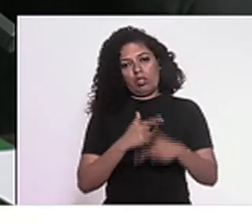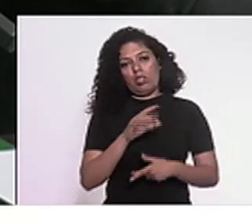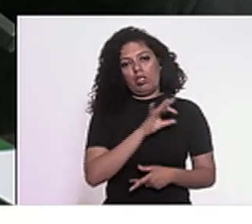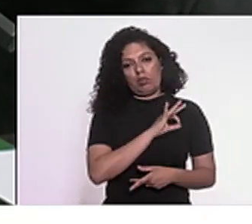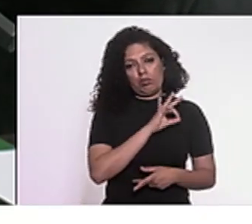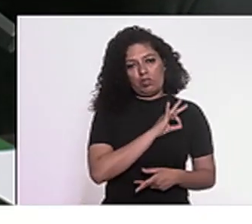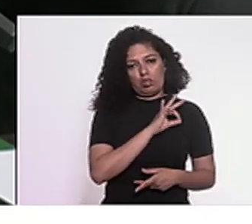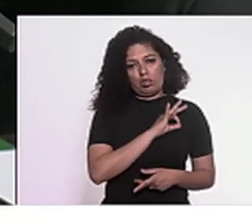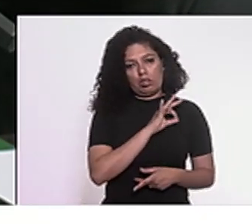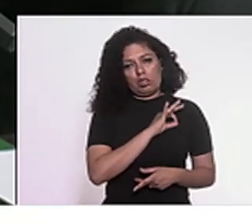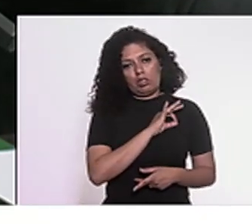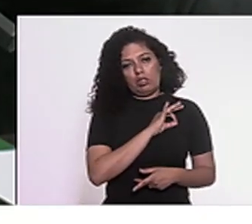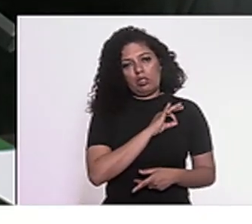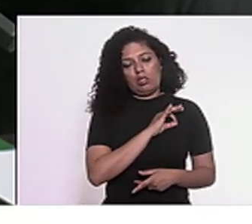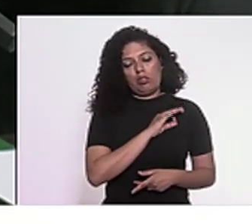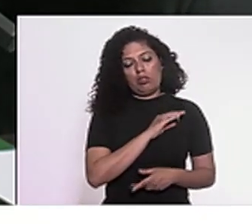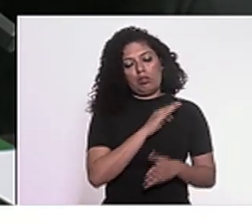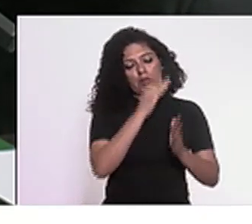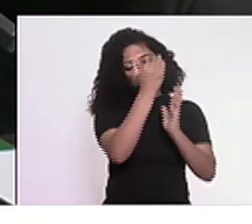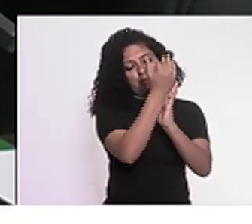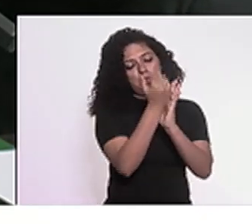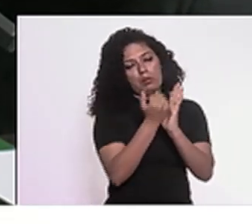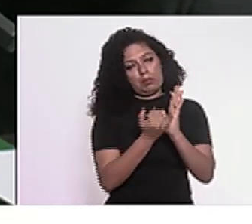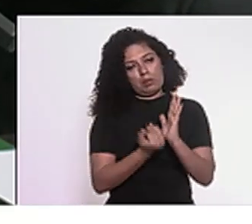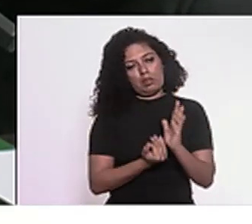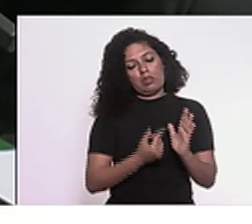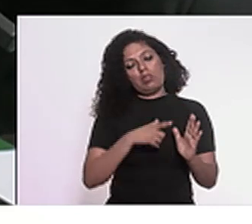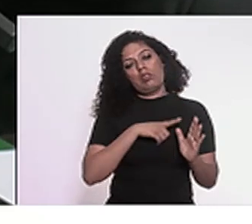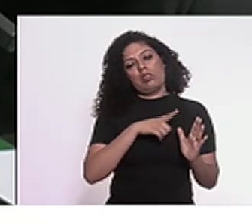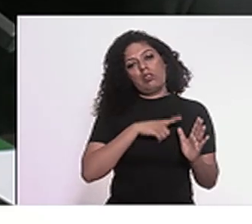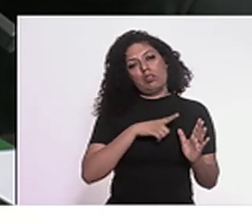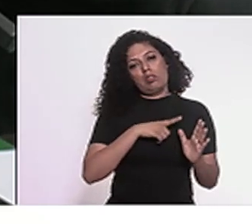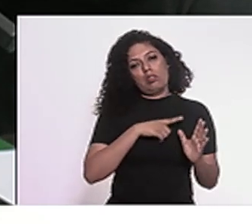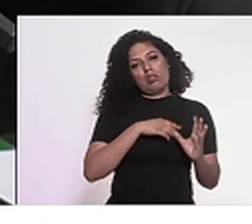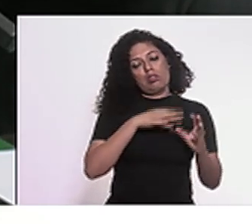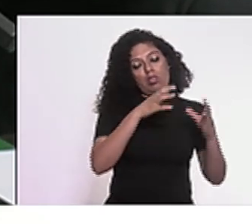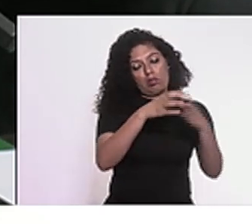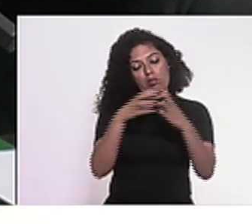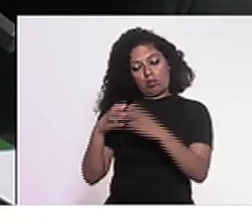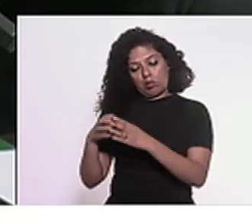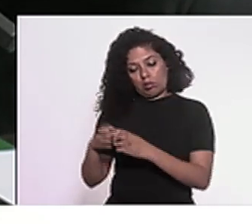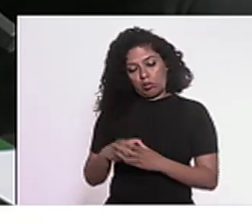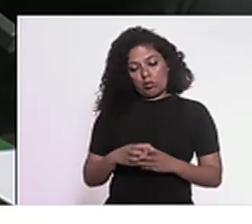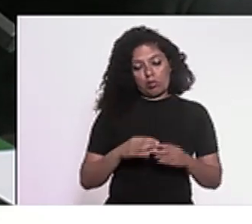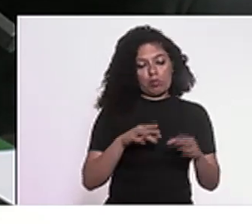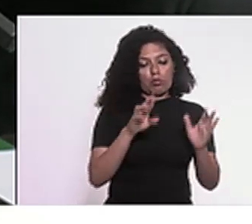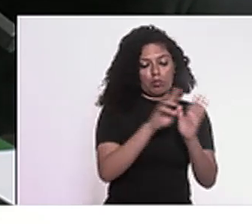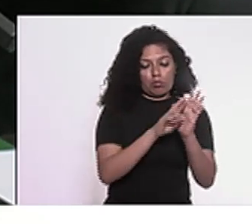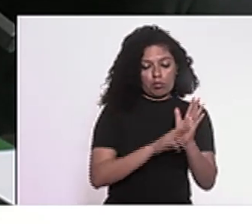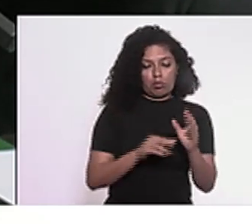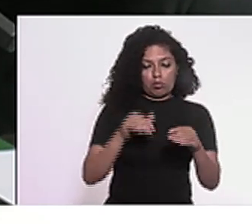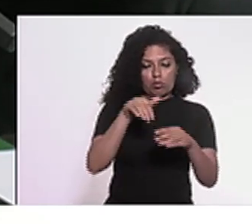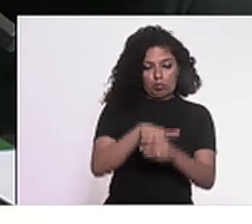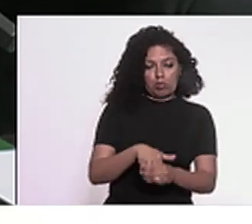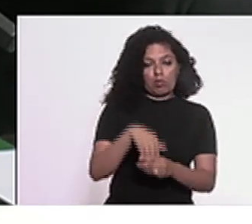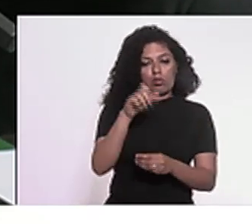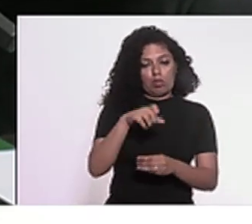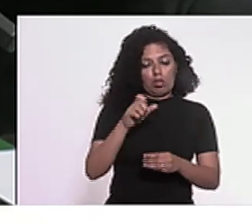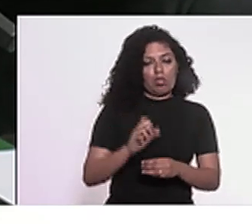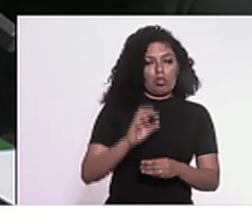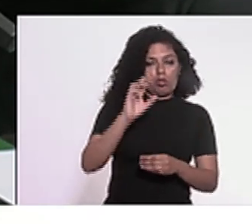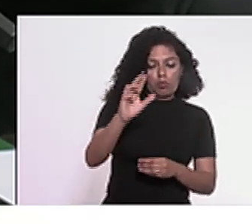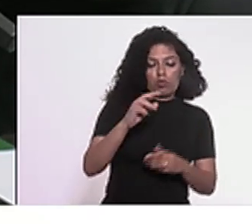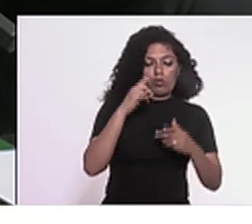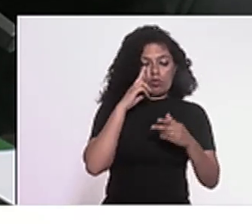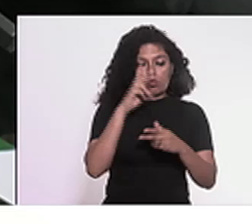ela tem dentro da sua estrutura, né, órgãos que são responsáveis por tratar